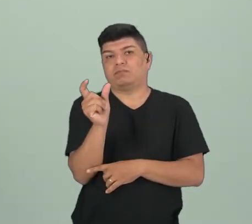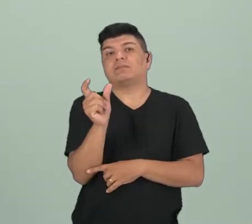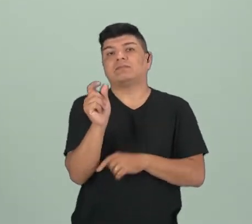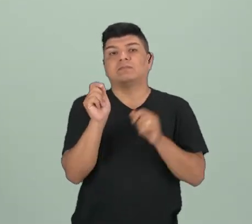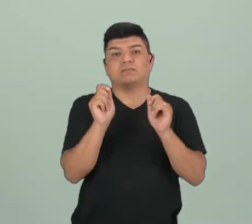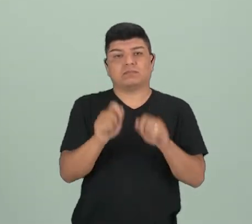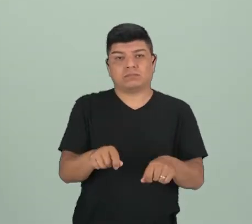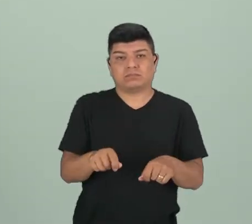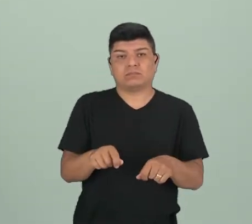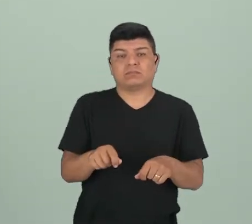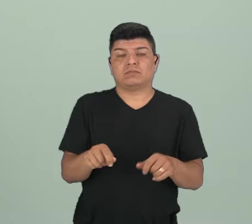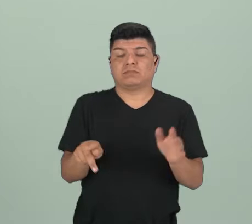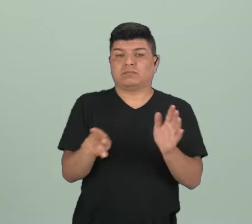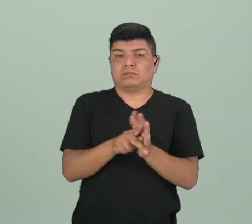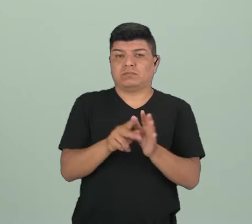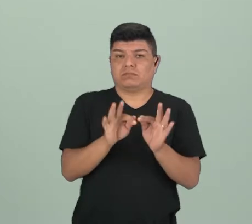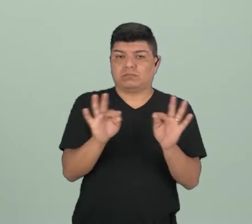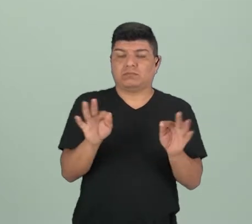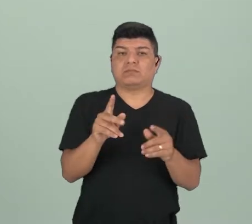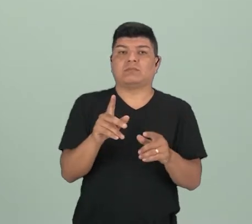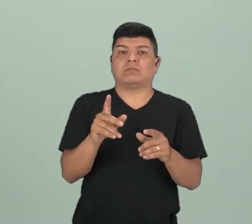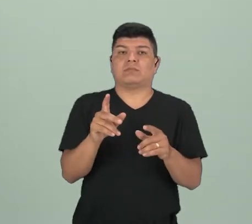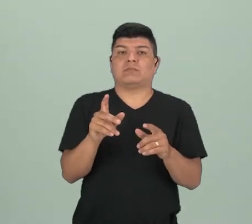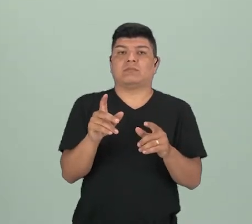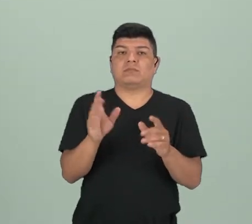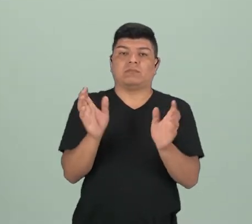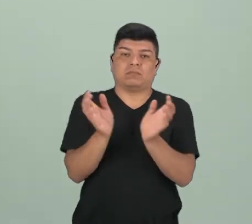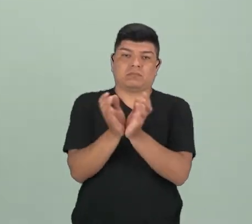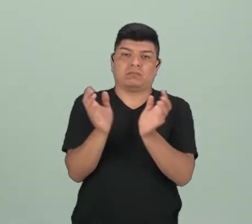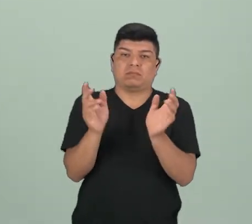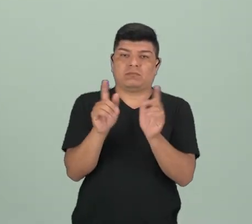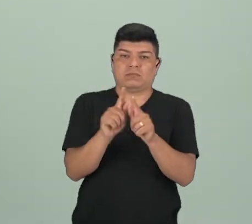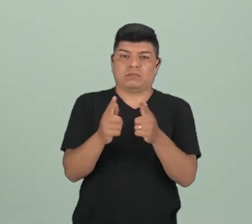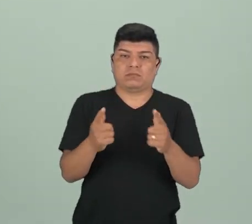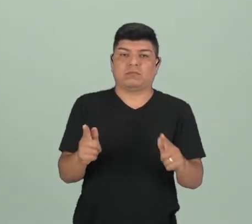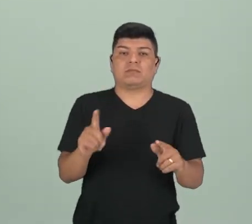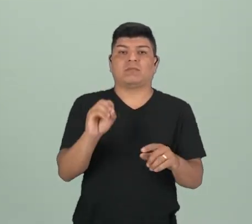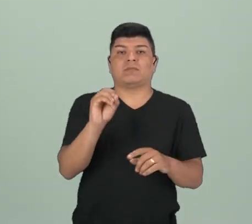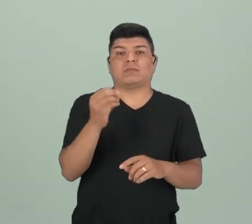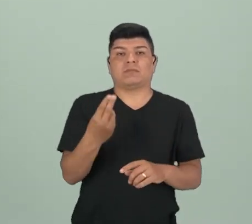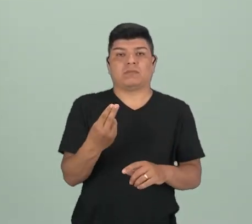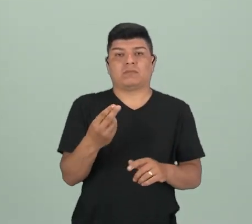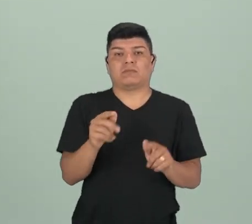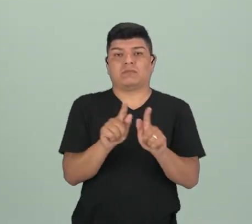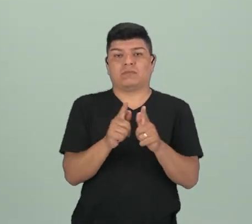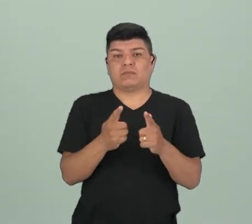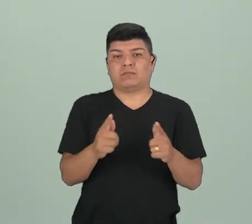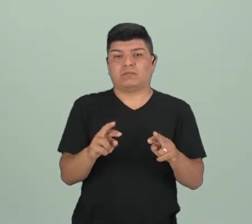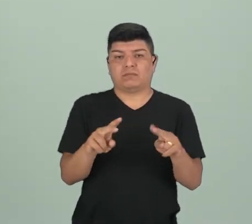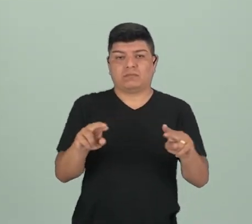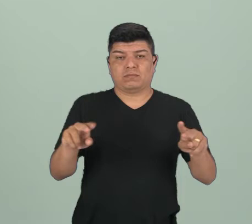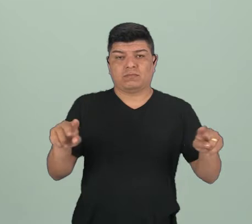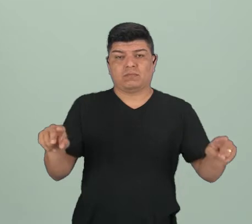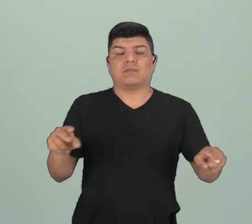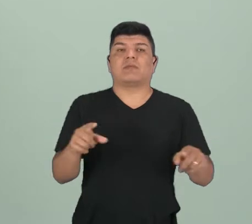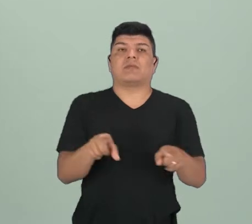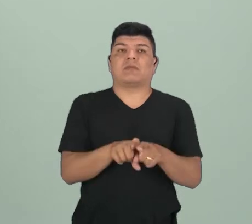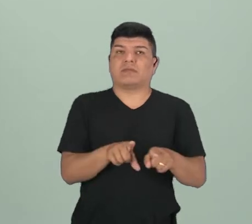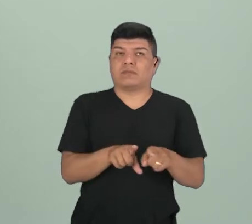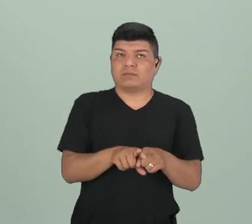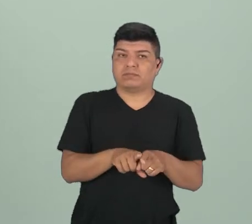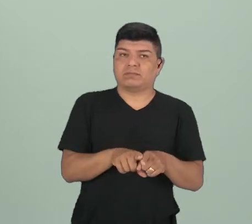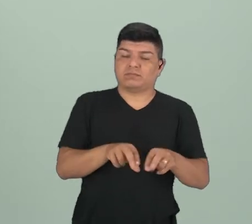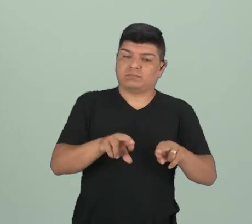pertencer à mesma morfologia, ou seja, a mesma classe gramatical, ou podem ser de classes gramaticais diferentes, né? Ou seja,